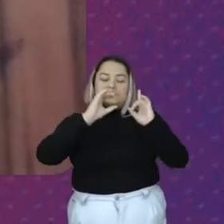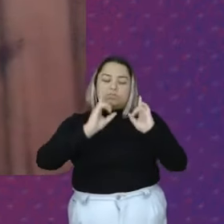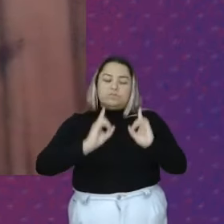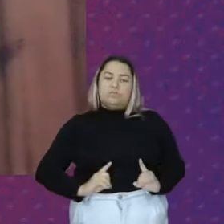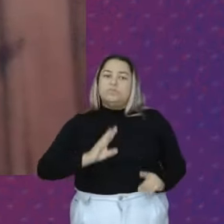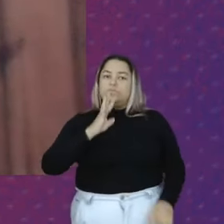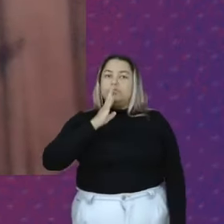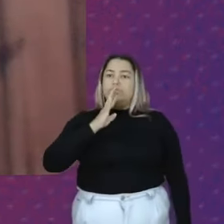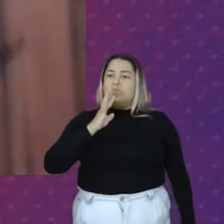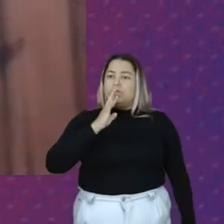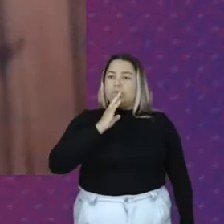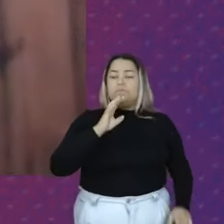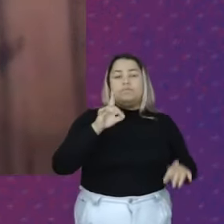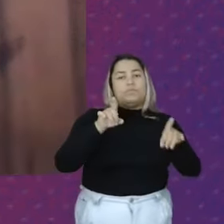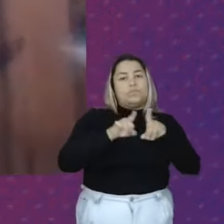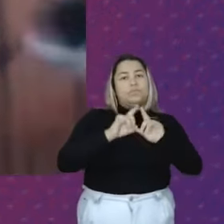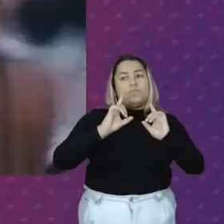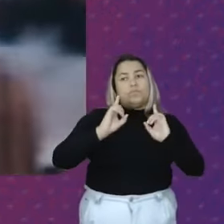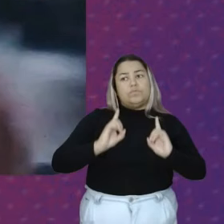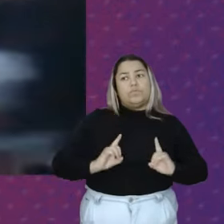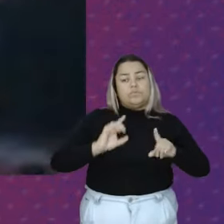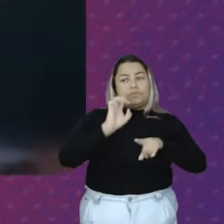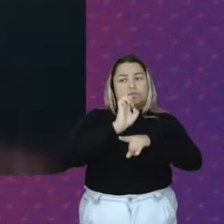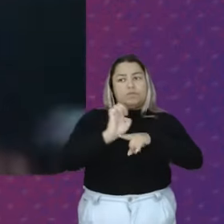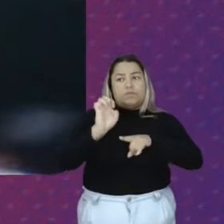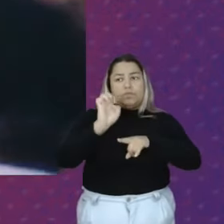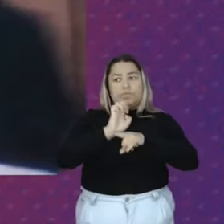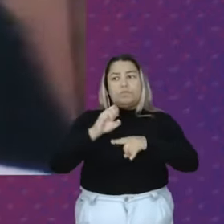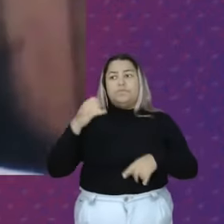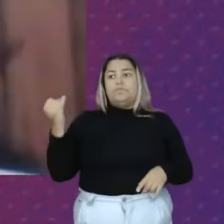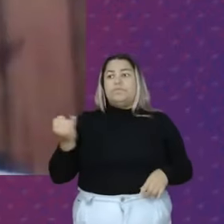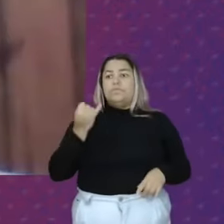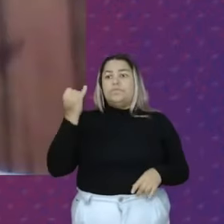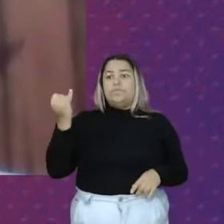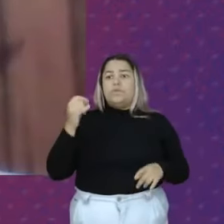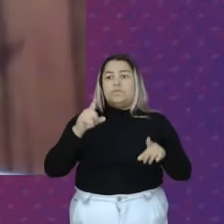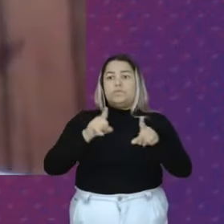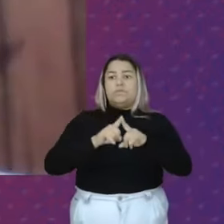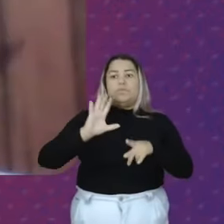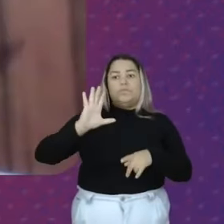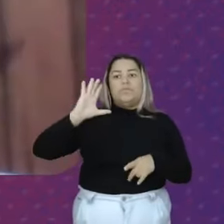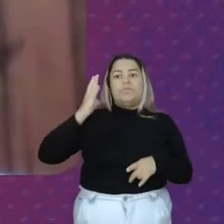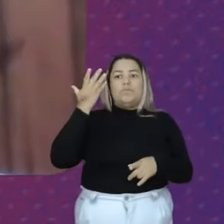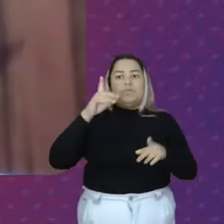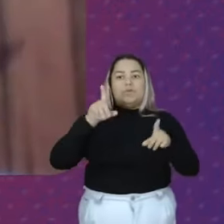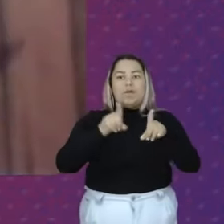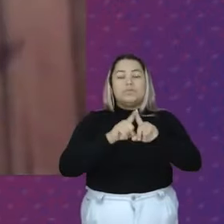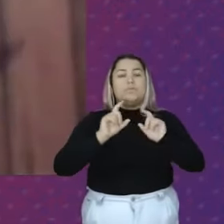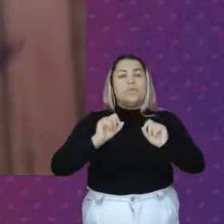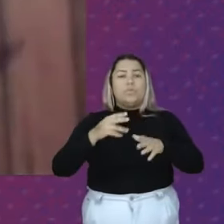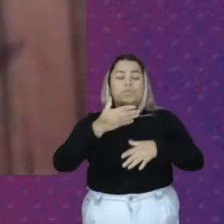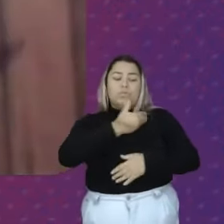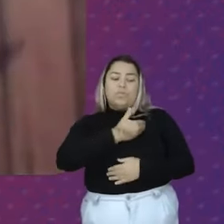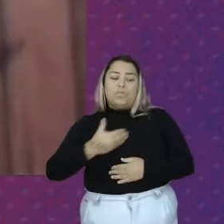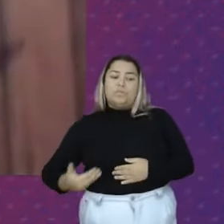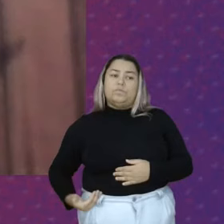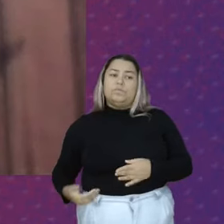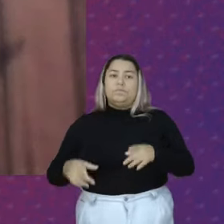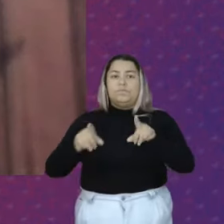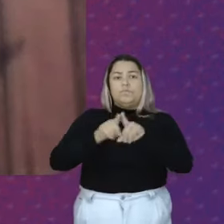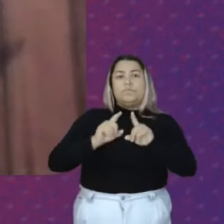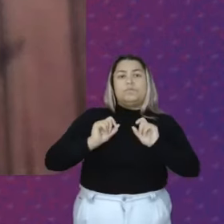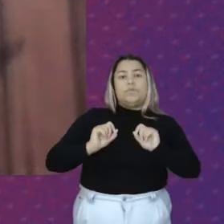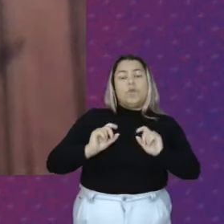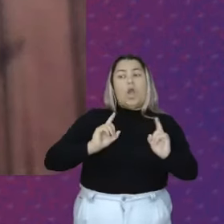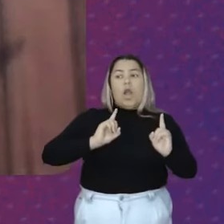sua deficiência pelo Estado e será importante referência para tomar decisões de envolvimento de políticas públicas que correspondam ao atendimento